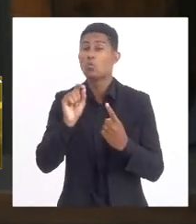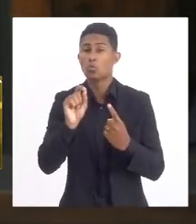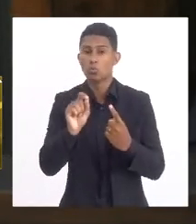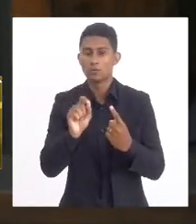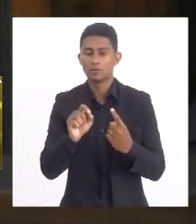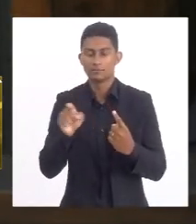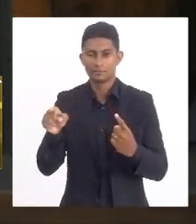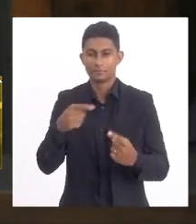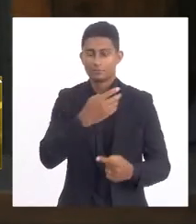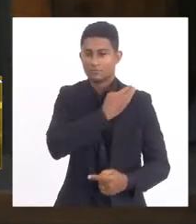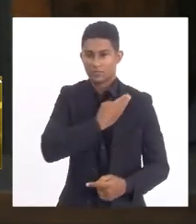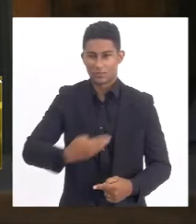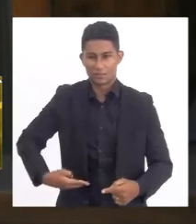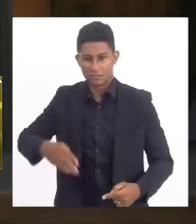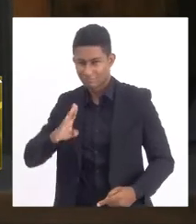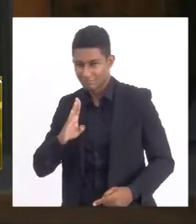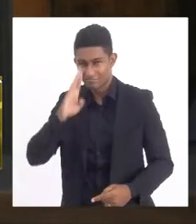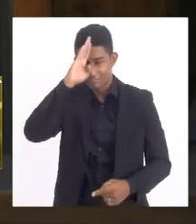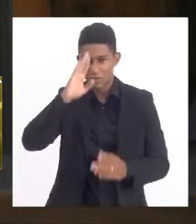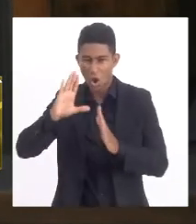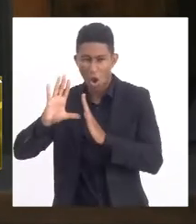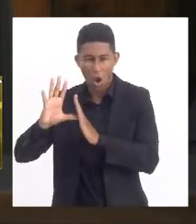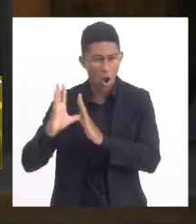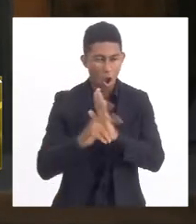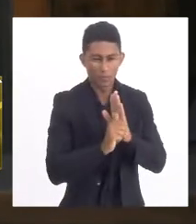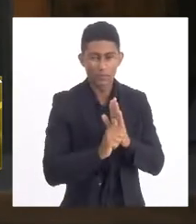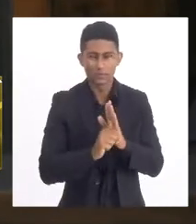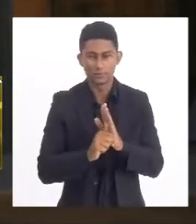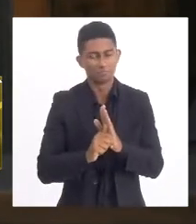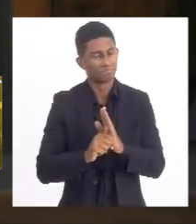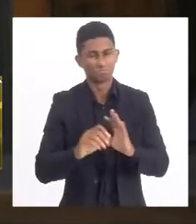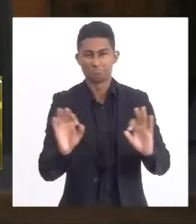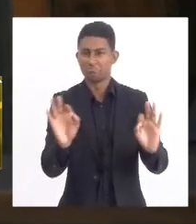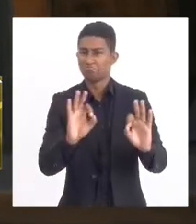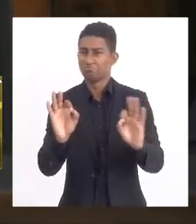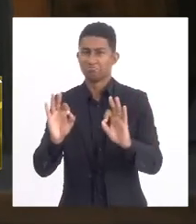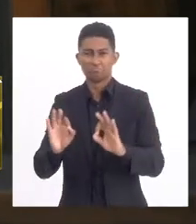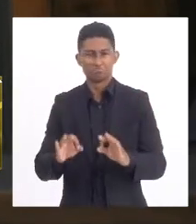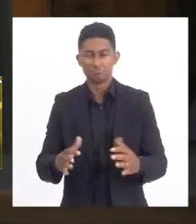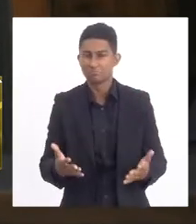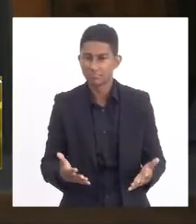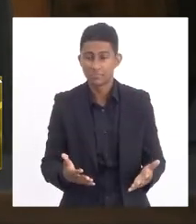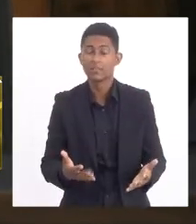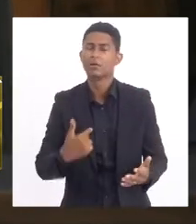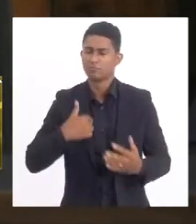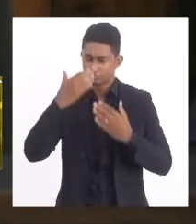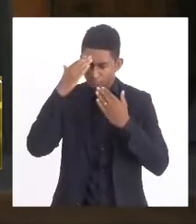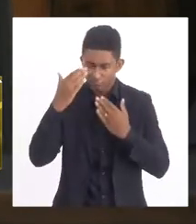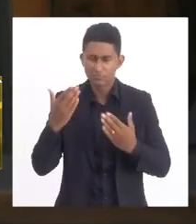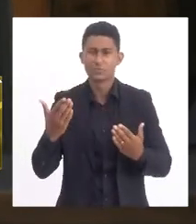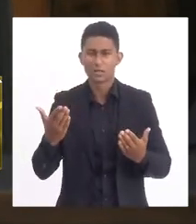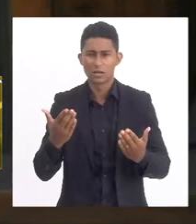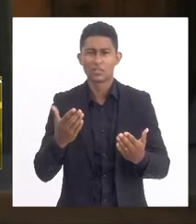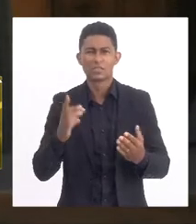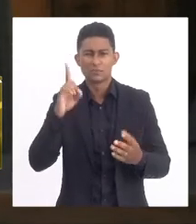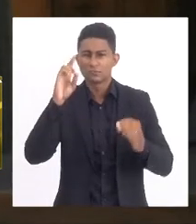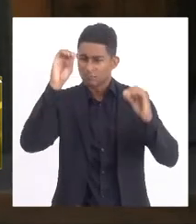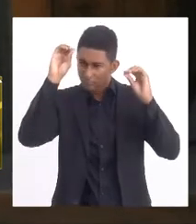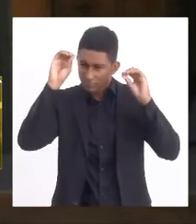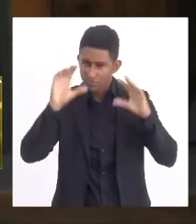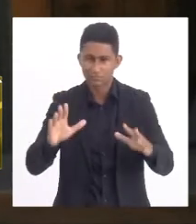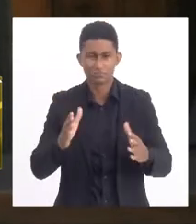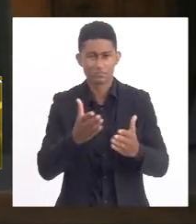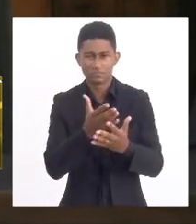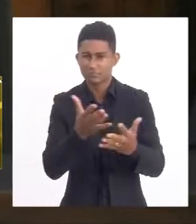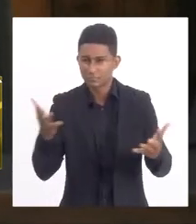ele não rouba e nem deixa ninguém roubar então Agradeço a todos aqui pela oportunidade que Deus continue abençoando a vida de